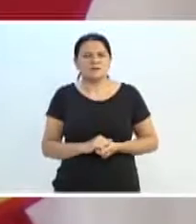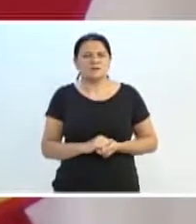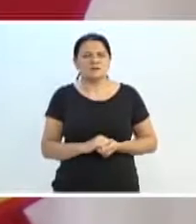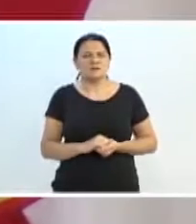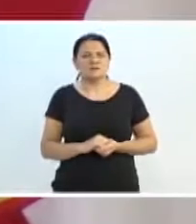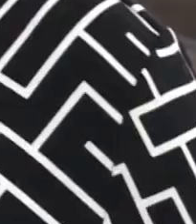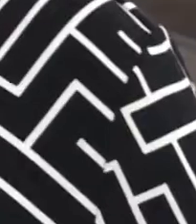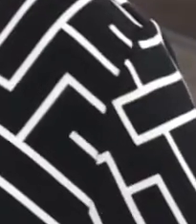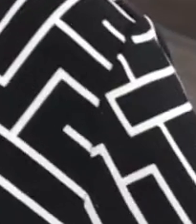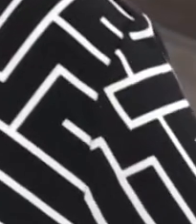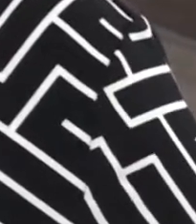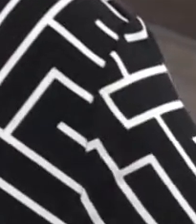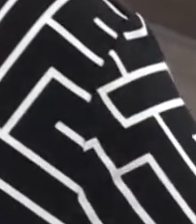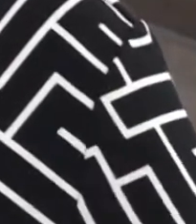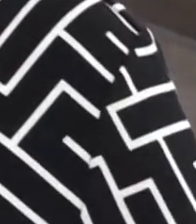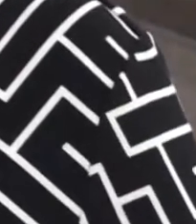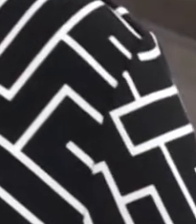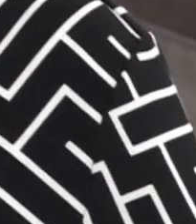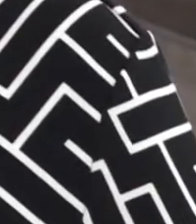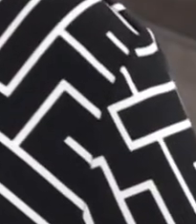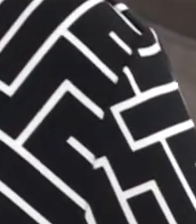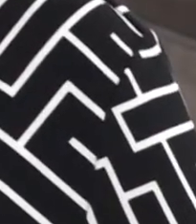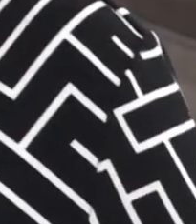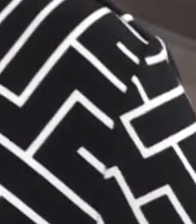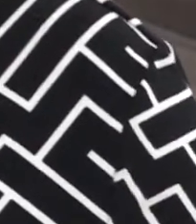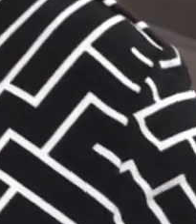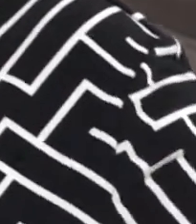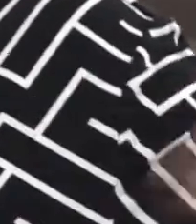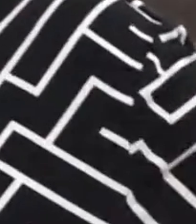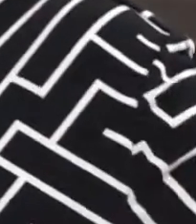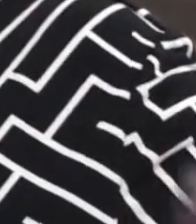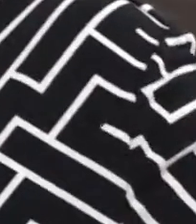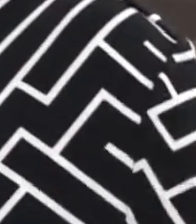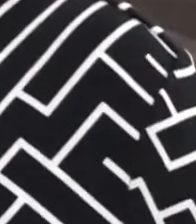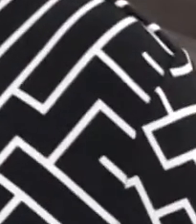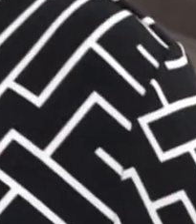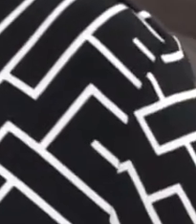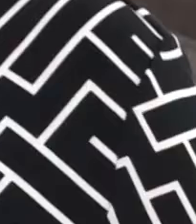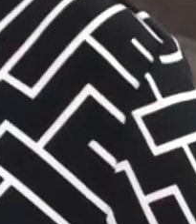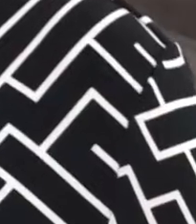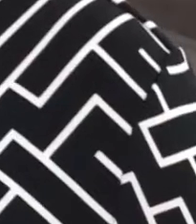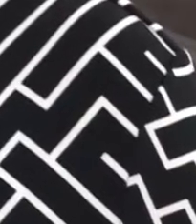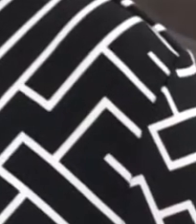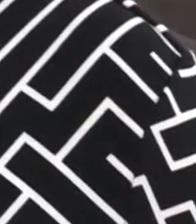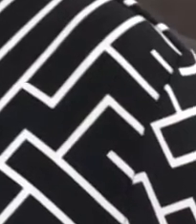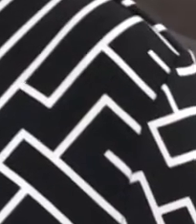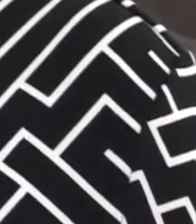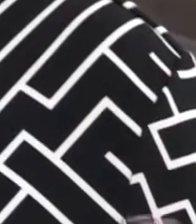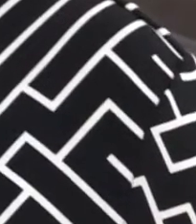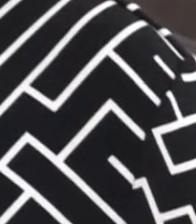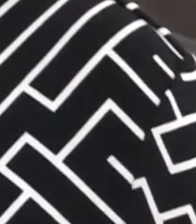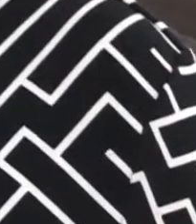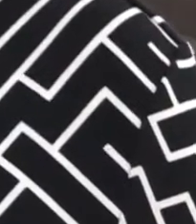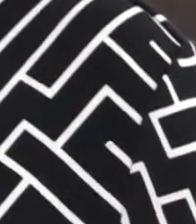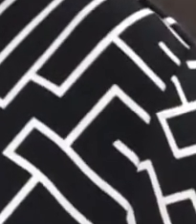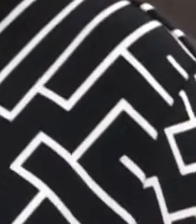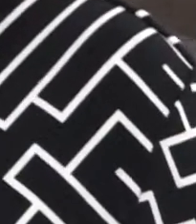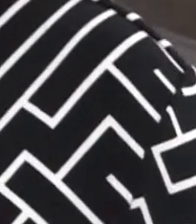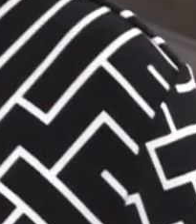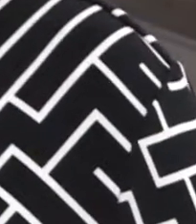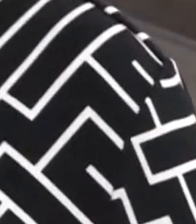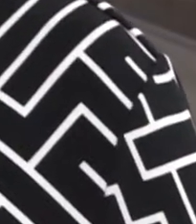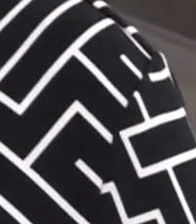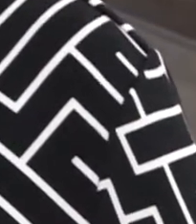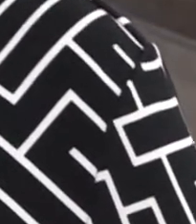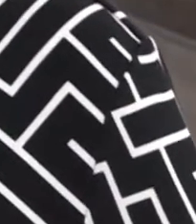no CEPREAD. É um problema muito pior ainda, por quê? Porque começa a multiplicar esses cães sem ter o